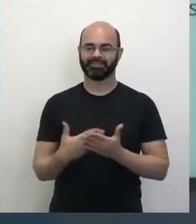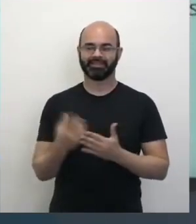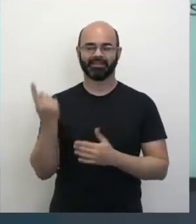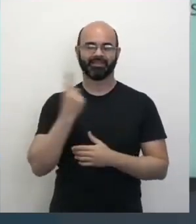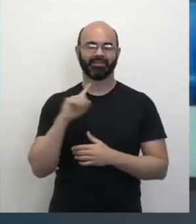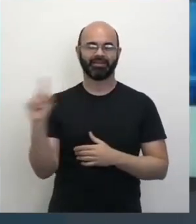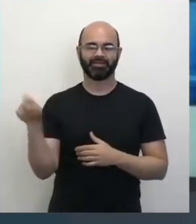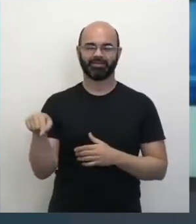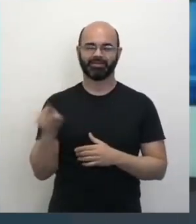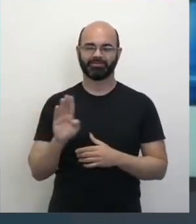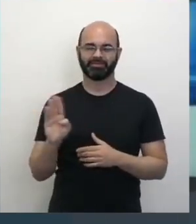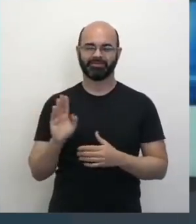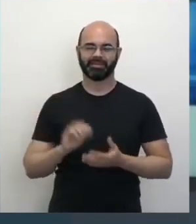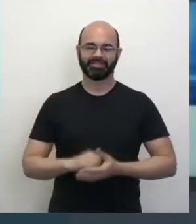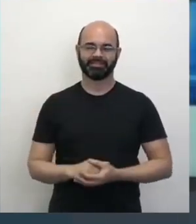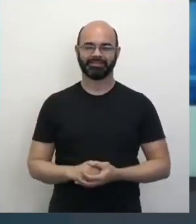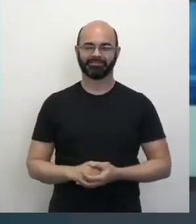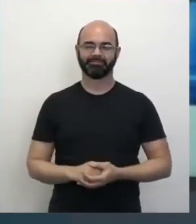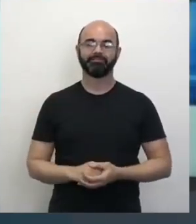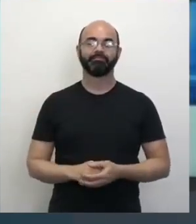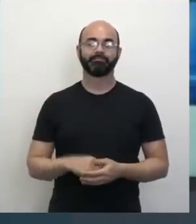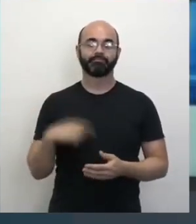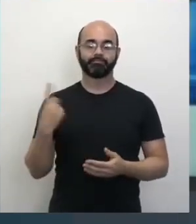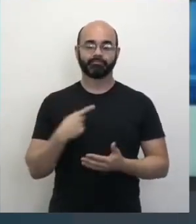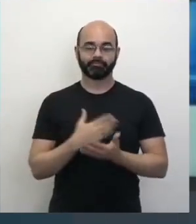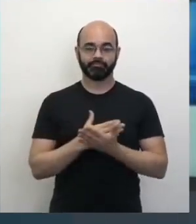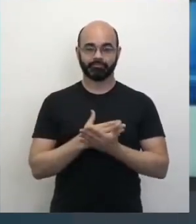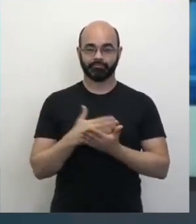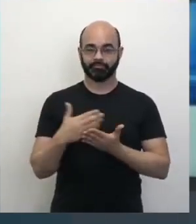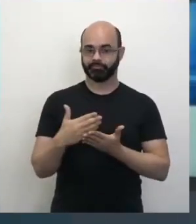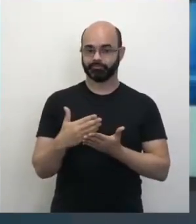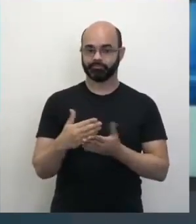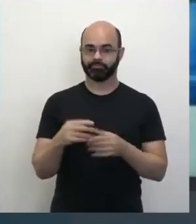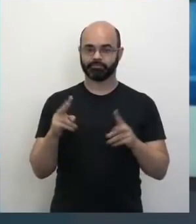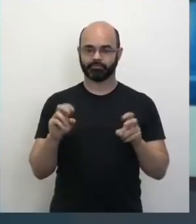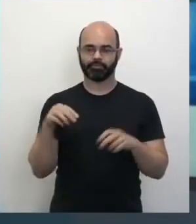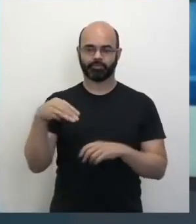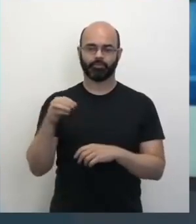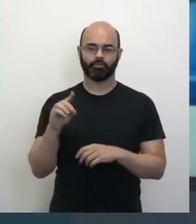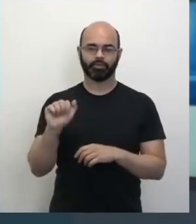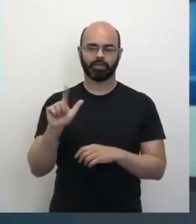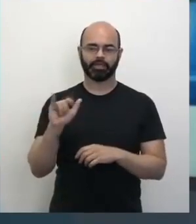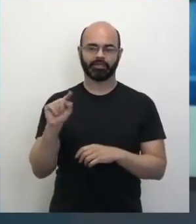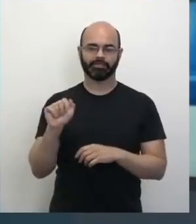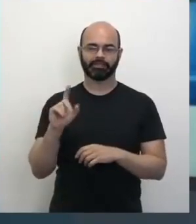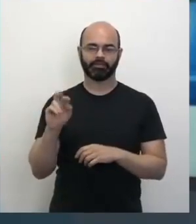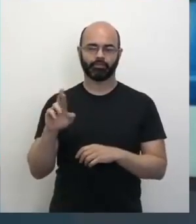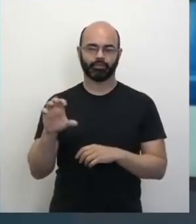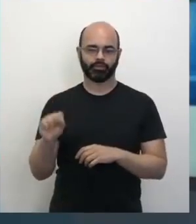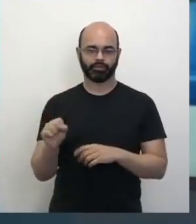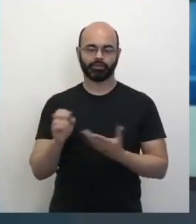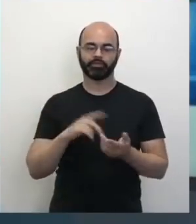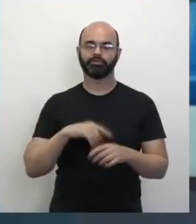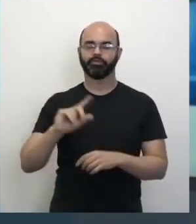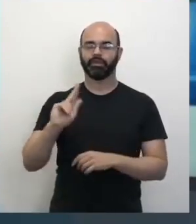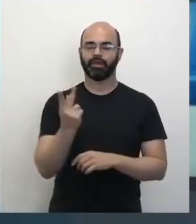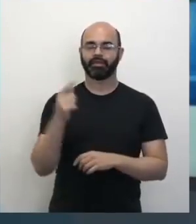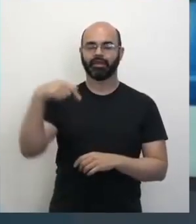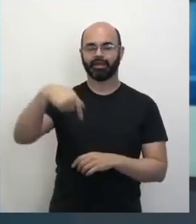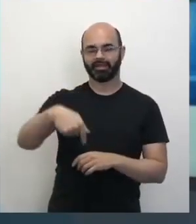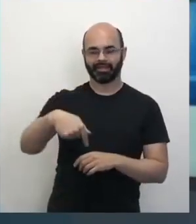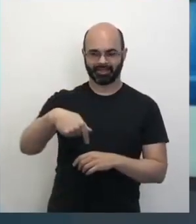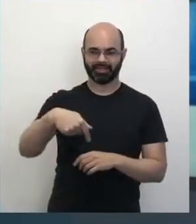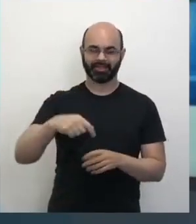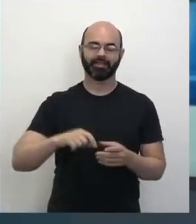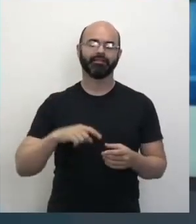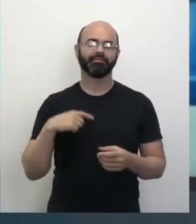mestre. E vamos lá. Para iniciar, já que vamos falar sobre modalizadores, histórias em quadrinhos e tirinhas, já